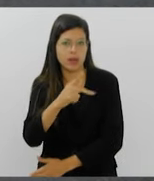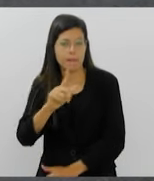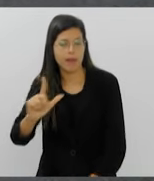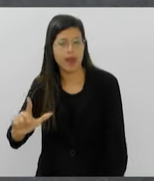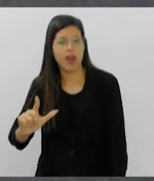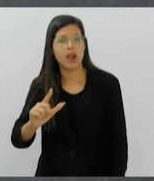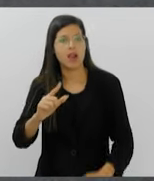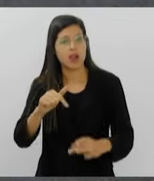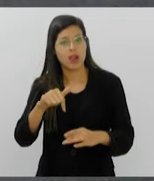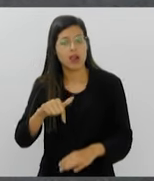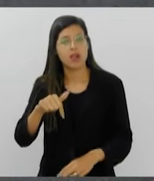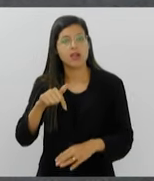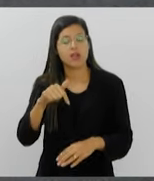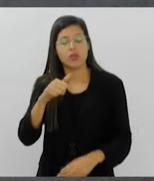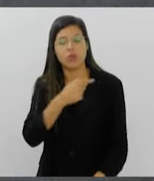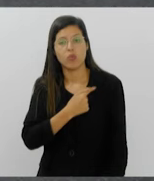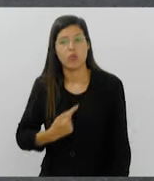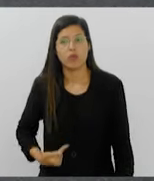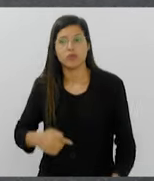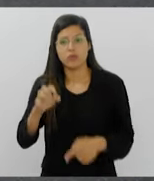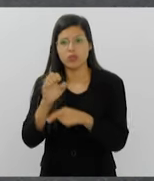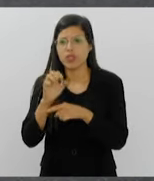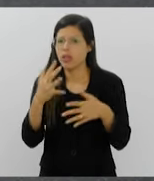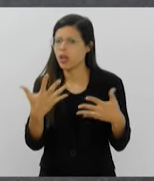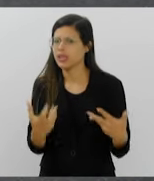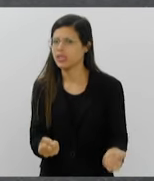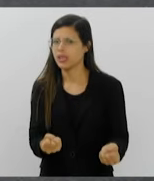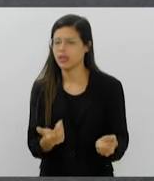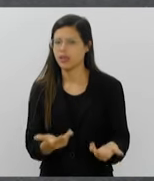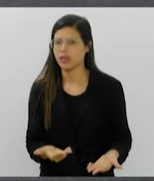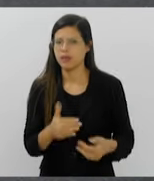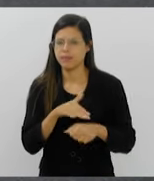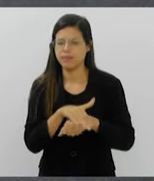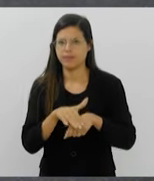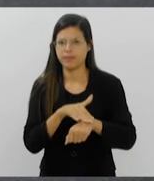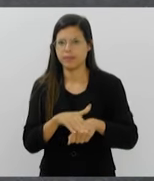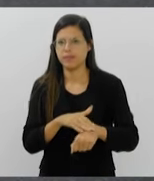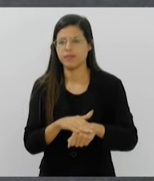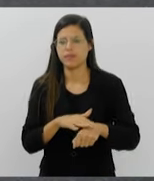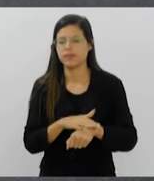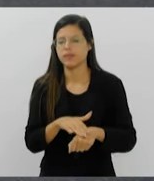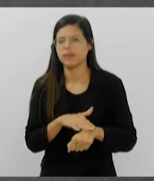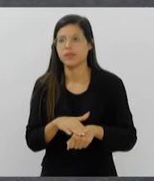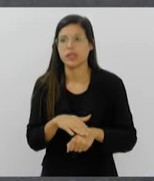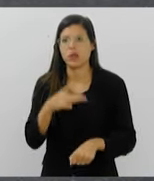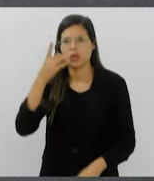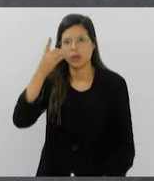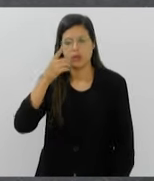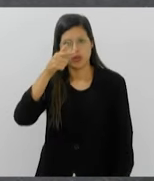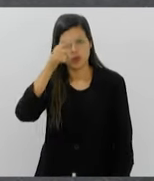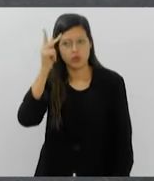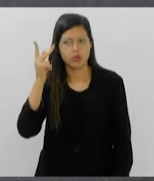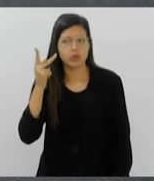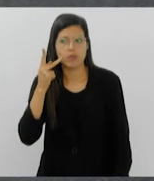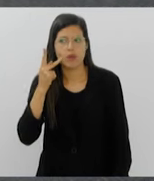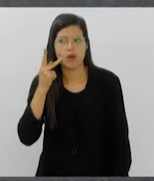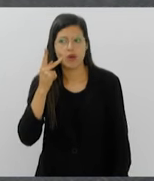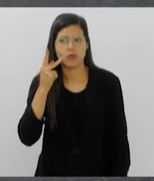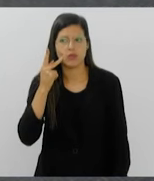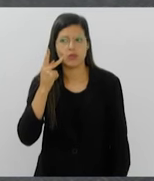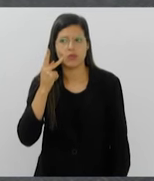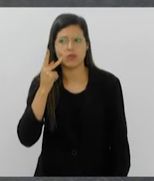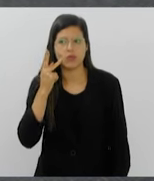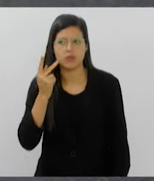conivência do governo do Estado. E aí eu conversava ainda há pouco com o deputado Luiz Paulo. O deputado Luiz